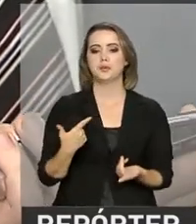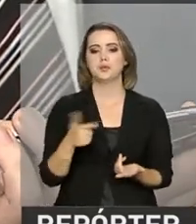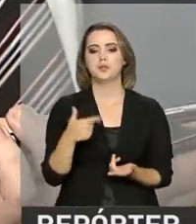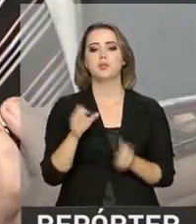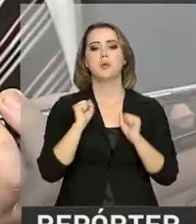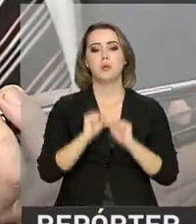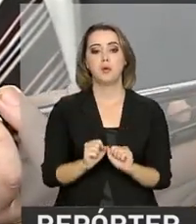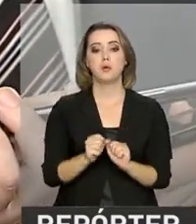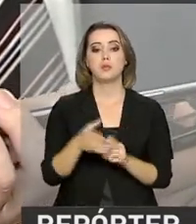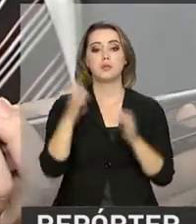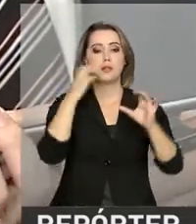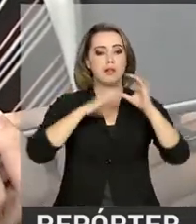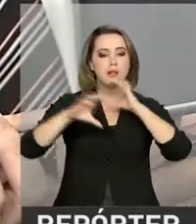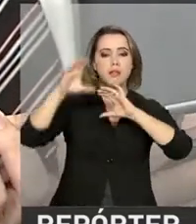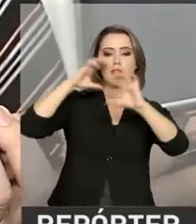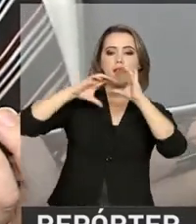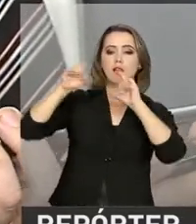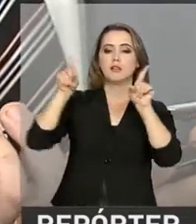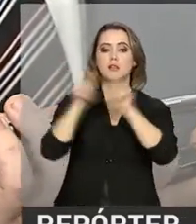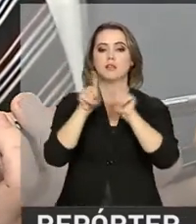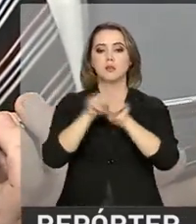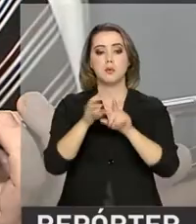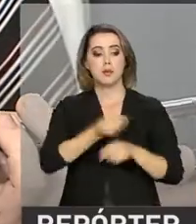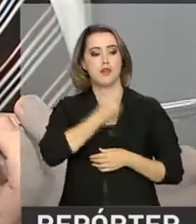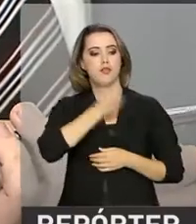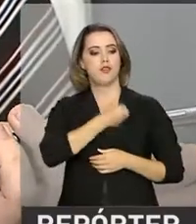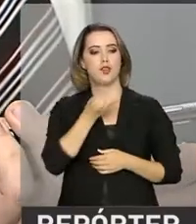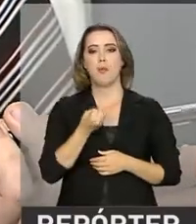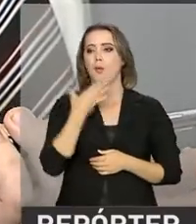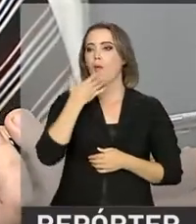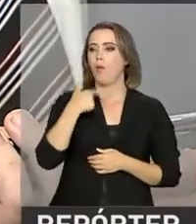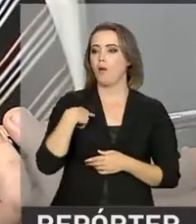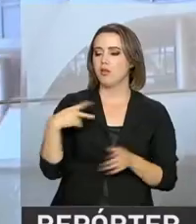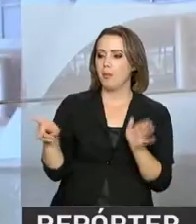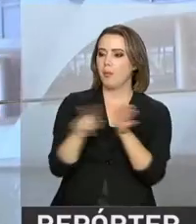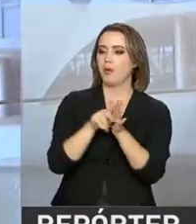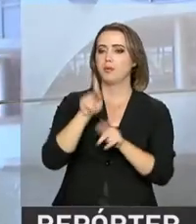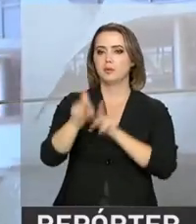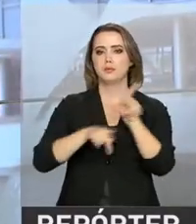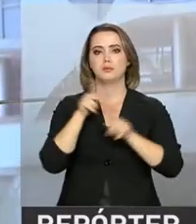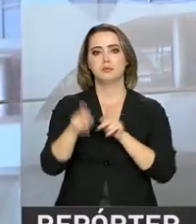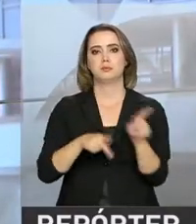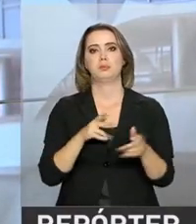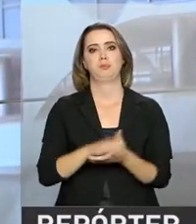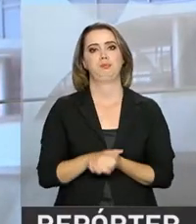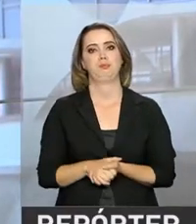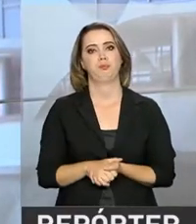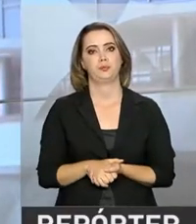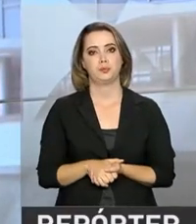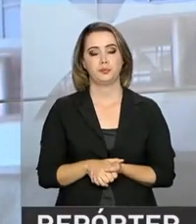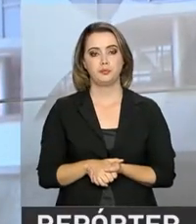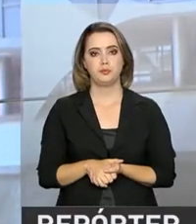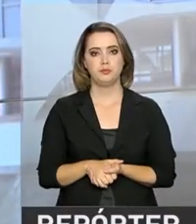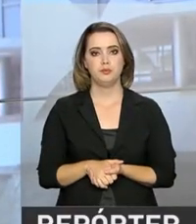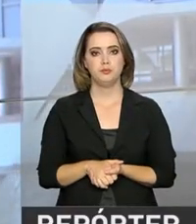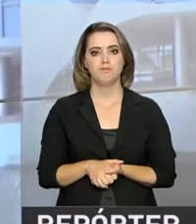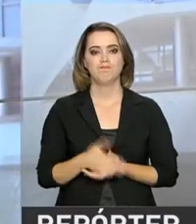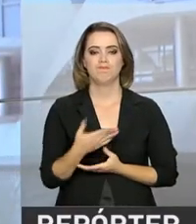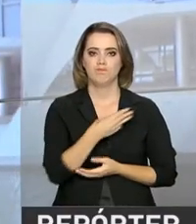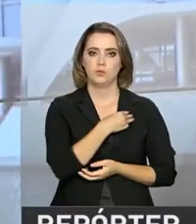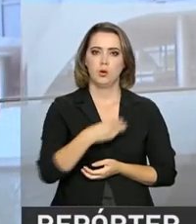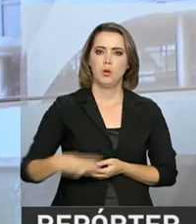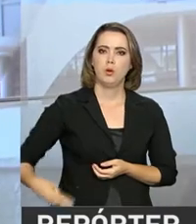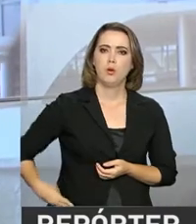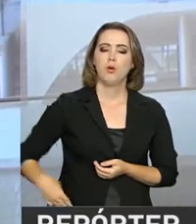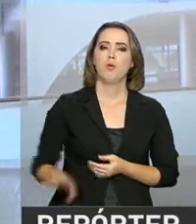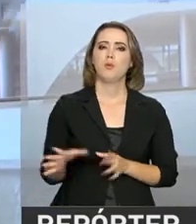ela possa um dia ser cantada também pela qualidade de vida da sua gente, do seu povo. E o ministro da Integração Nacional,